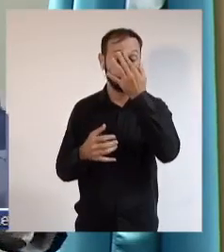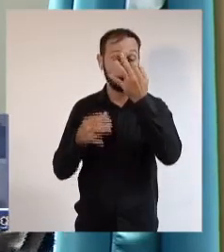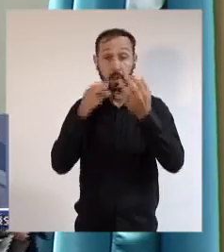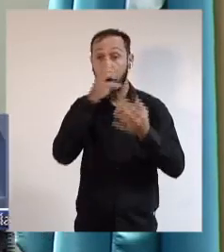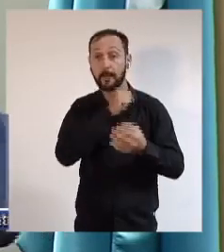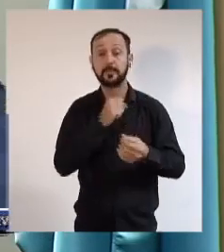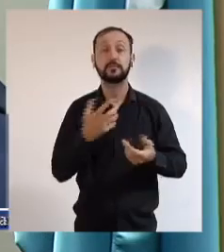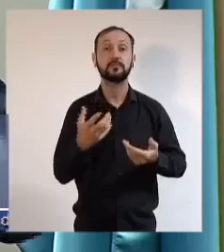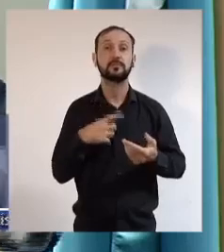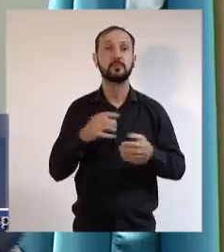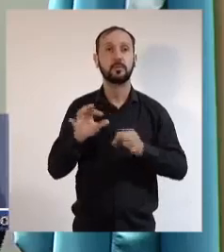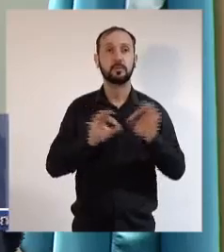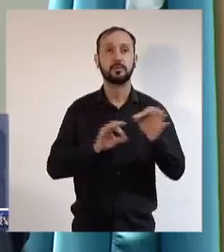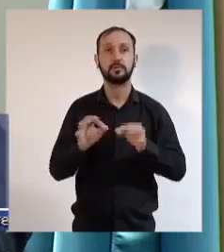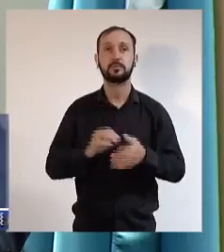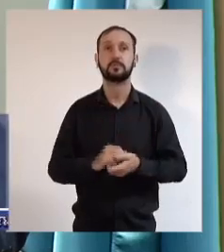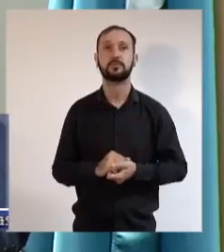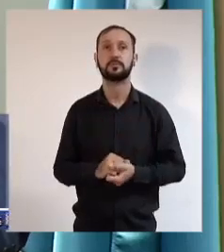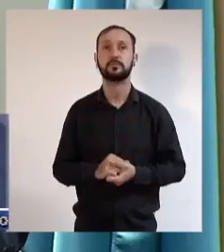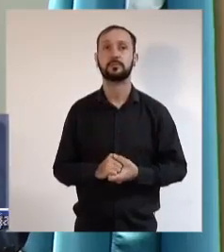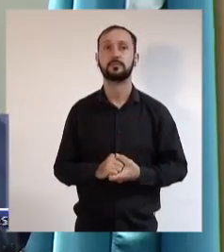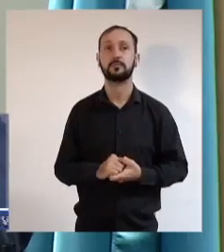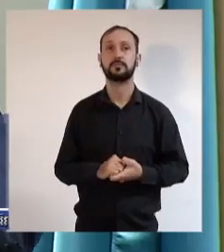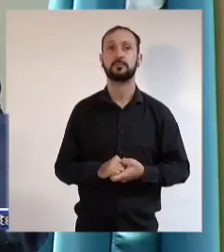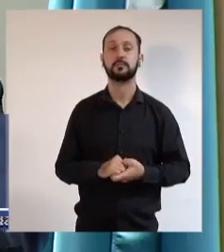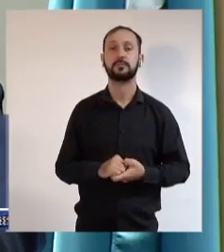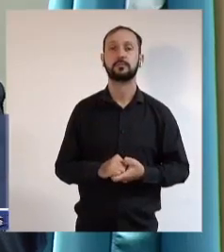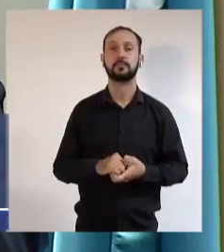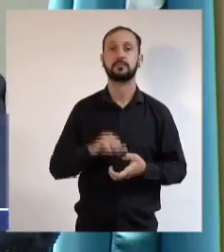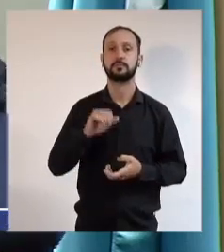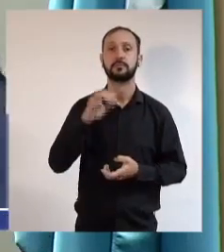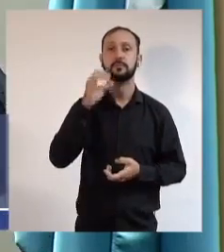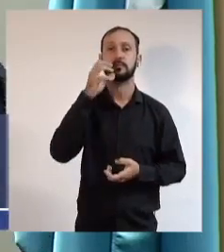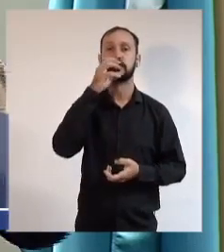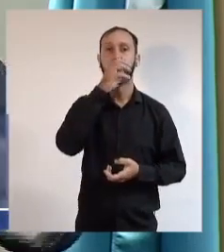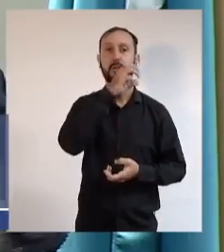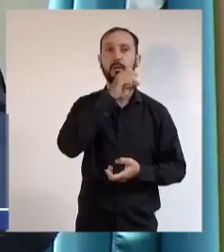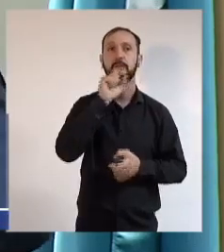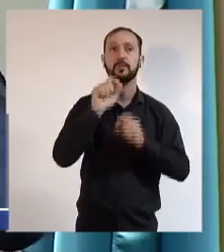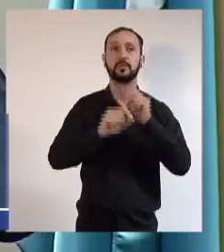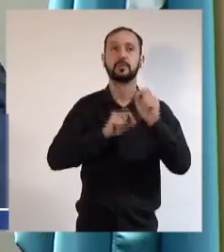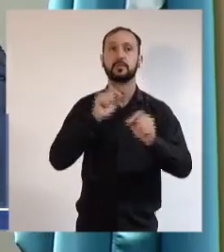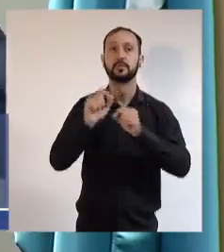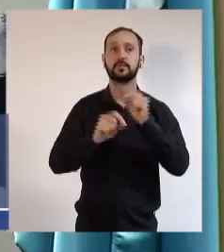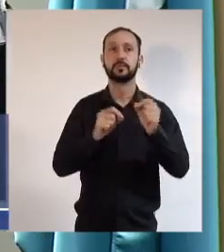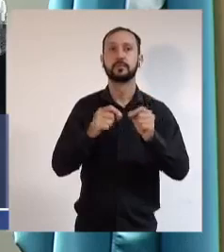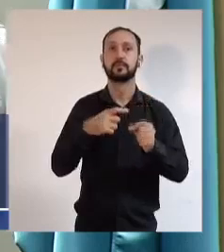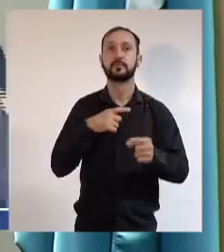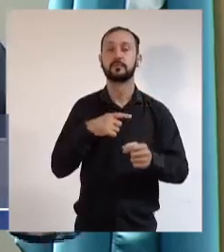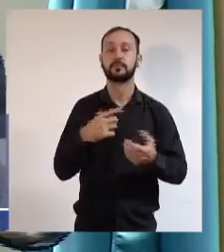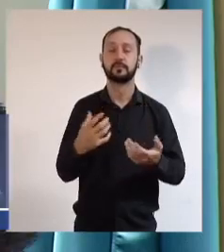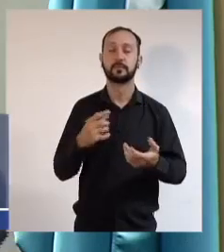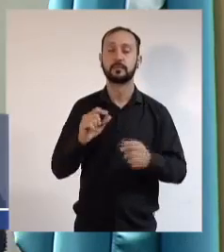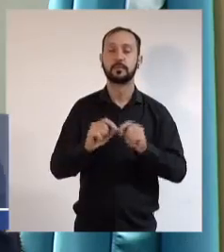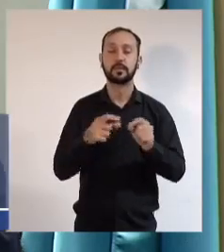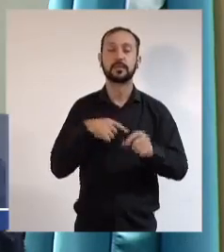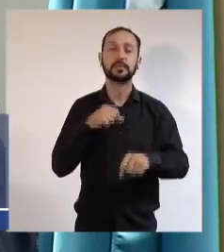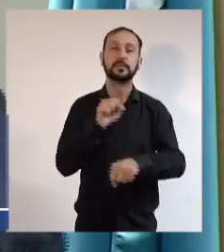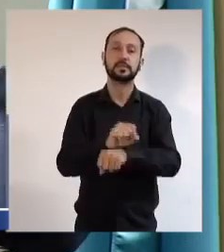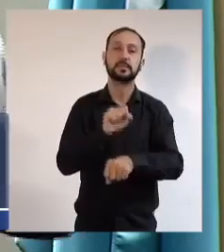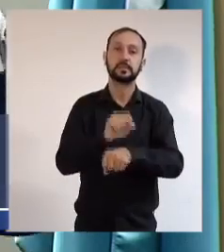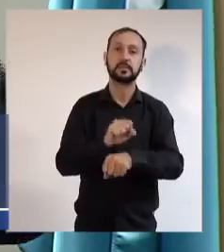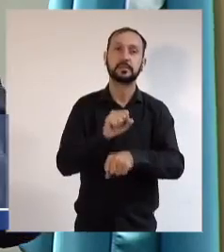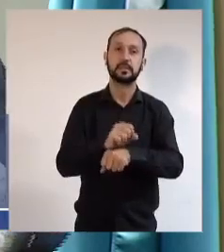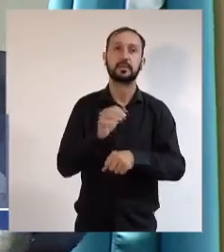rapidamente feito e se essa rápida introdução do que a frente parlamentar o que nos aguarda